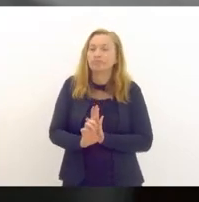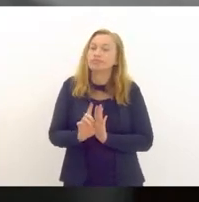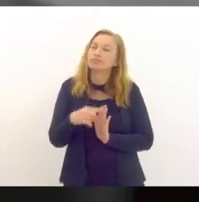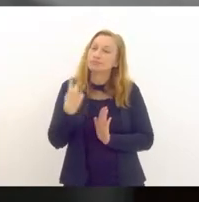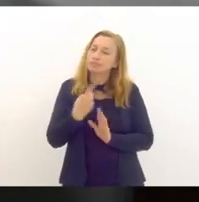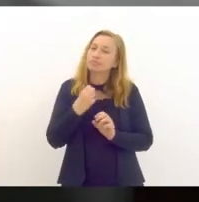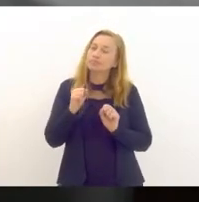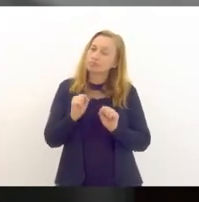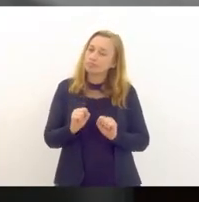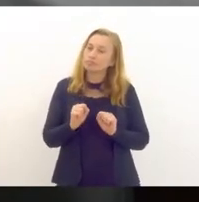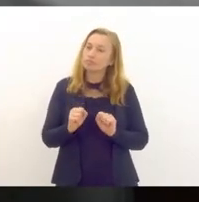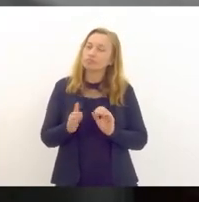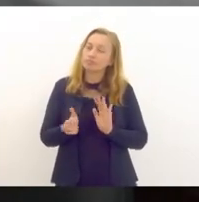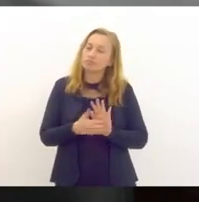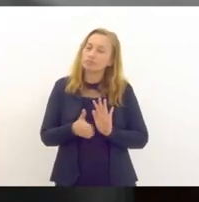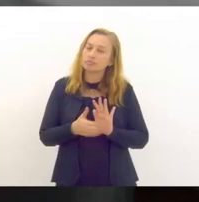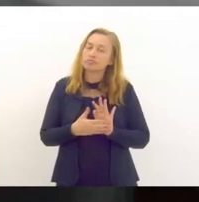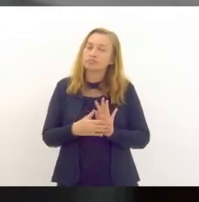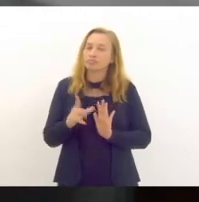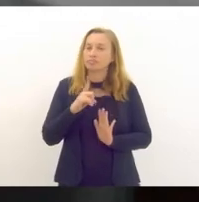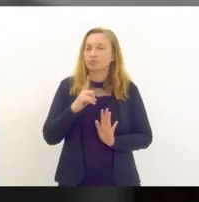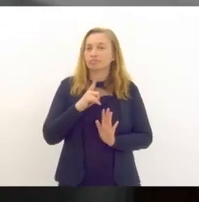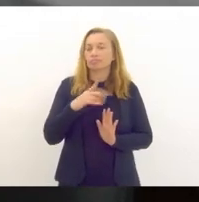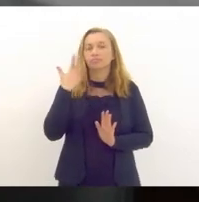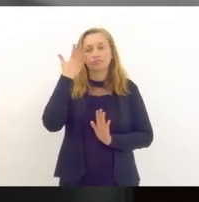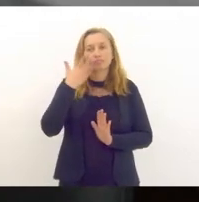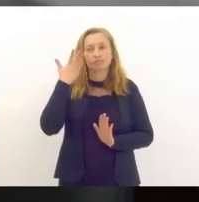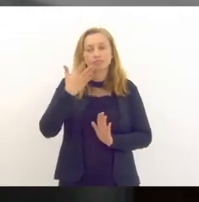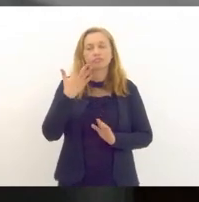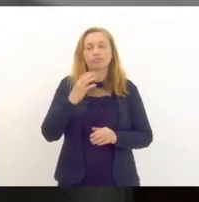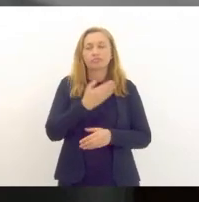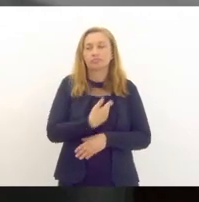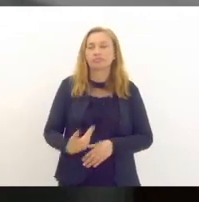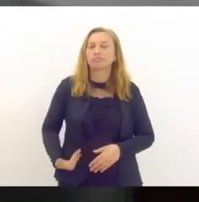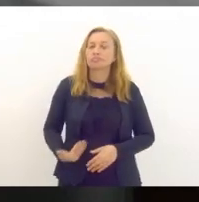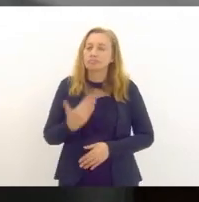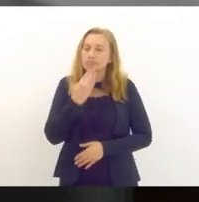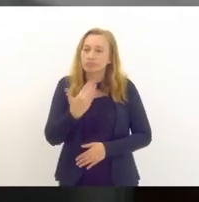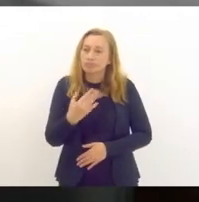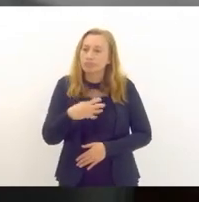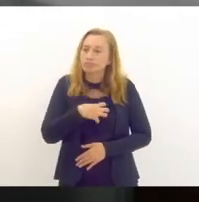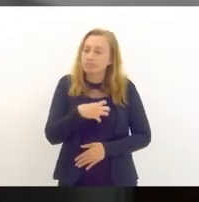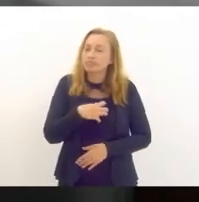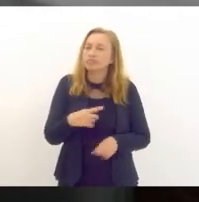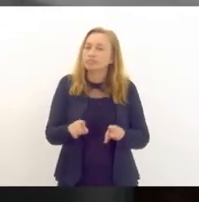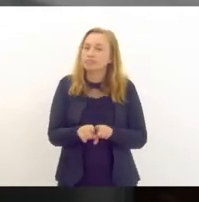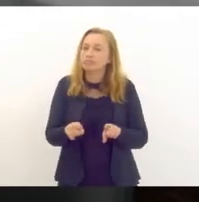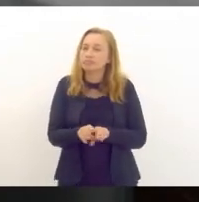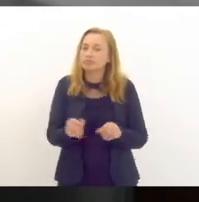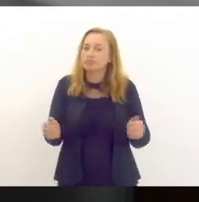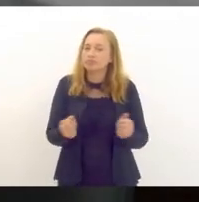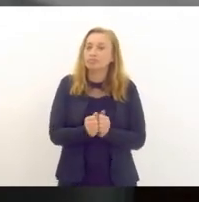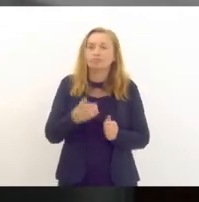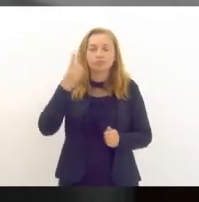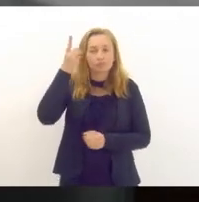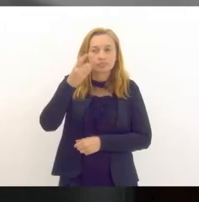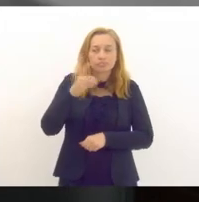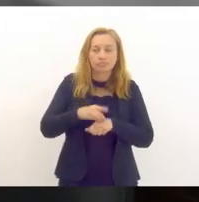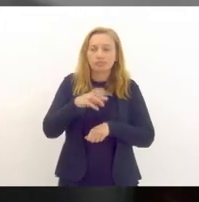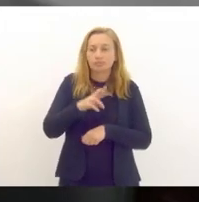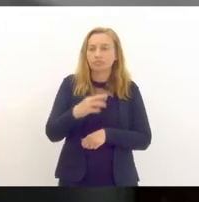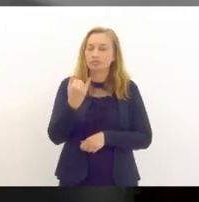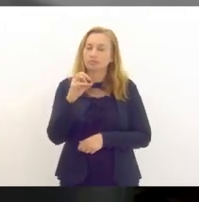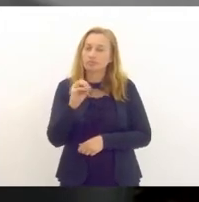possamos propor para uma mensagem do governo Então o meu apelo é só no sentido também junto com o deputado Dr Serginho